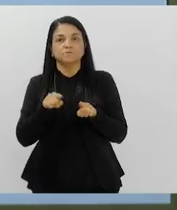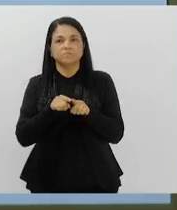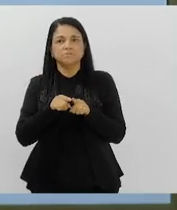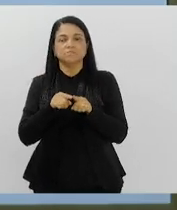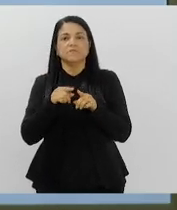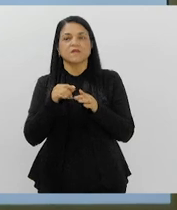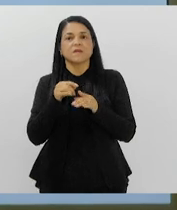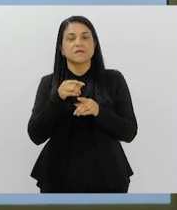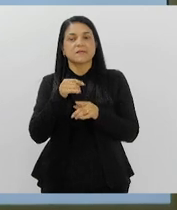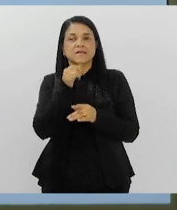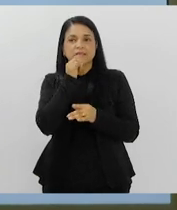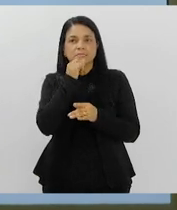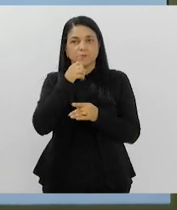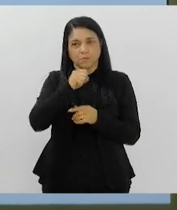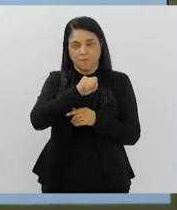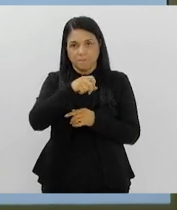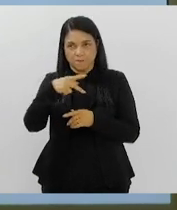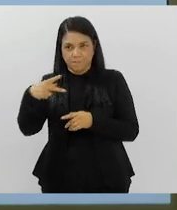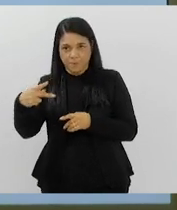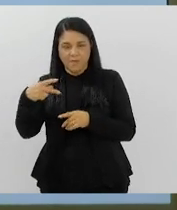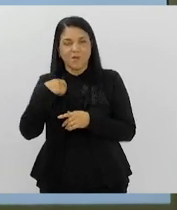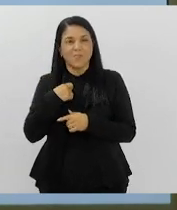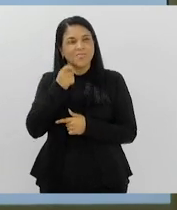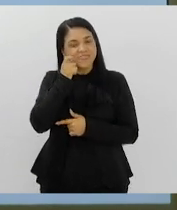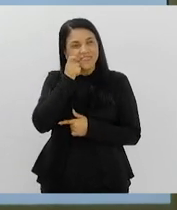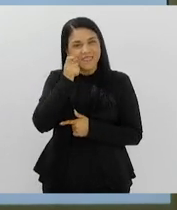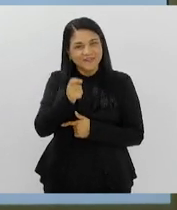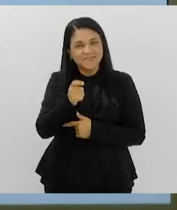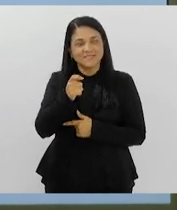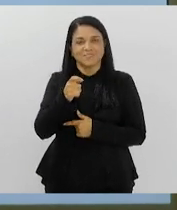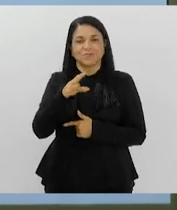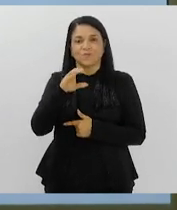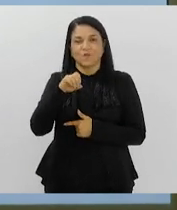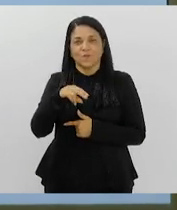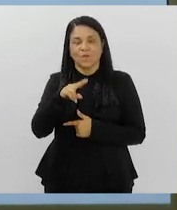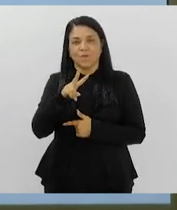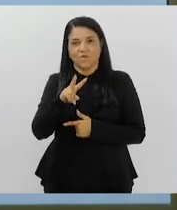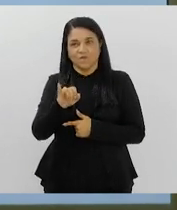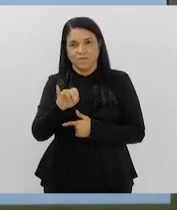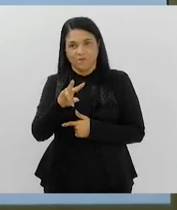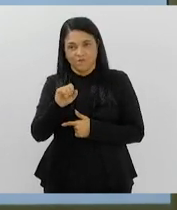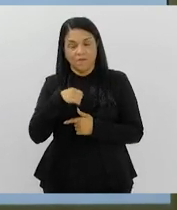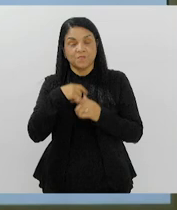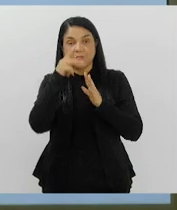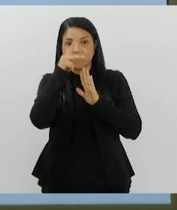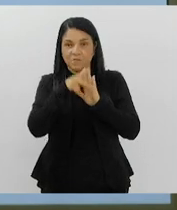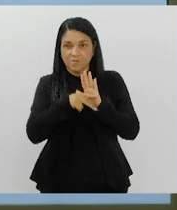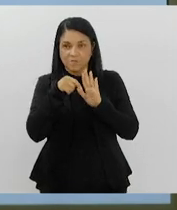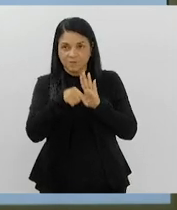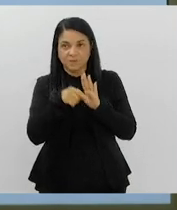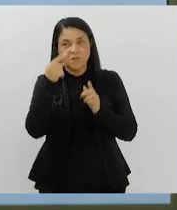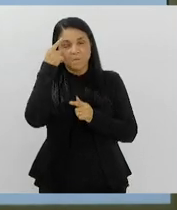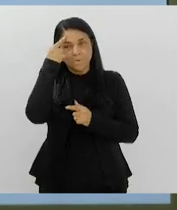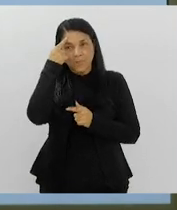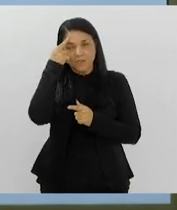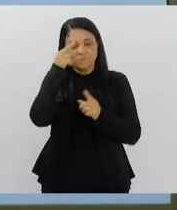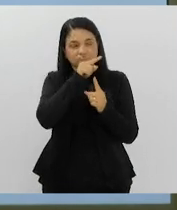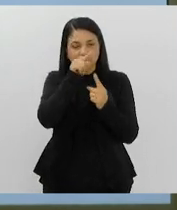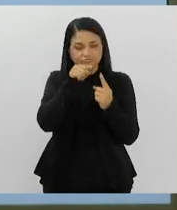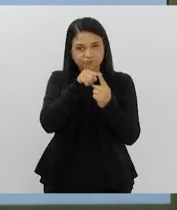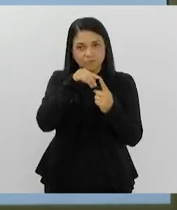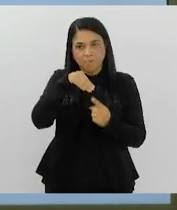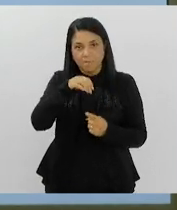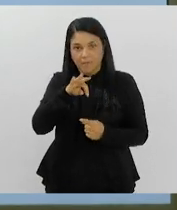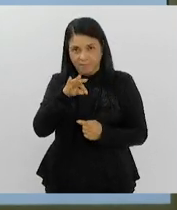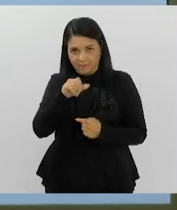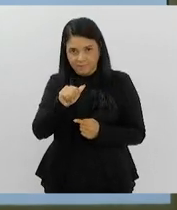do aplicativo Conviva, achei interessante trazer, né, como gestora de projeto, a gente sempre pensa em traçar métricas. Então,